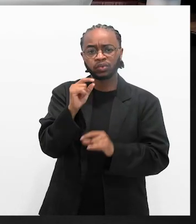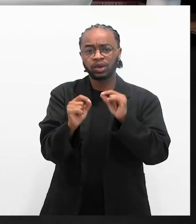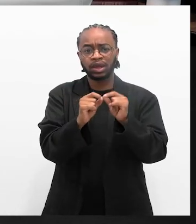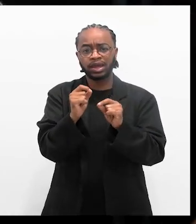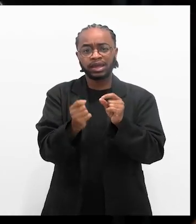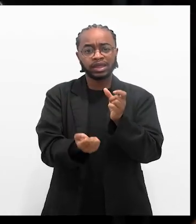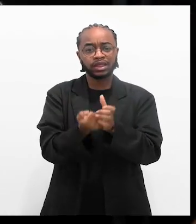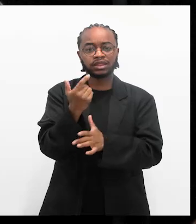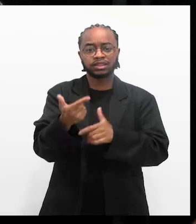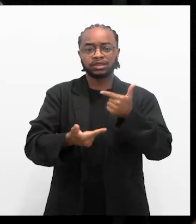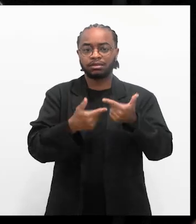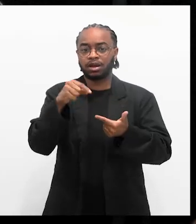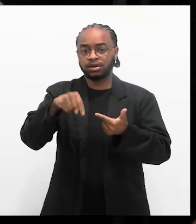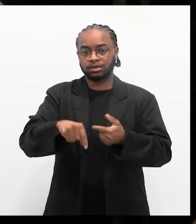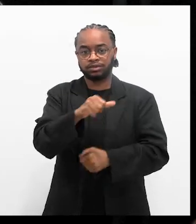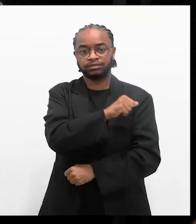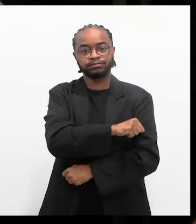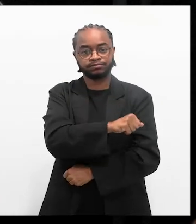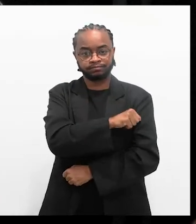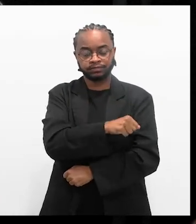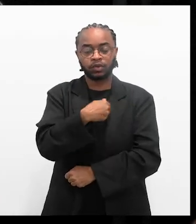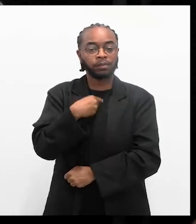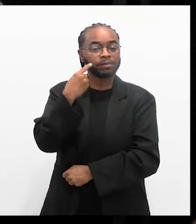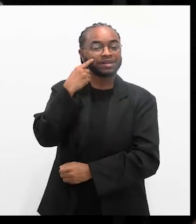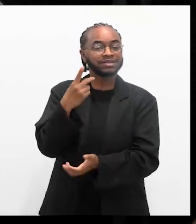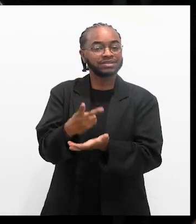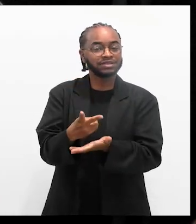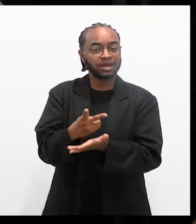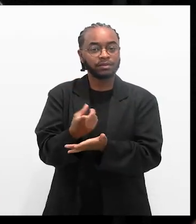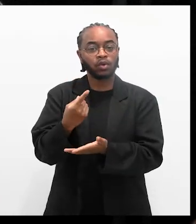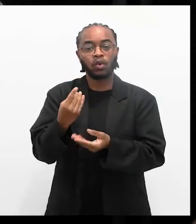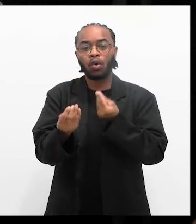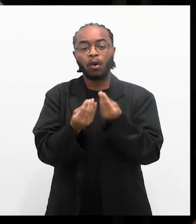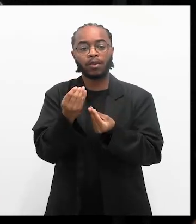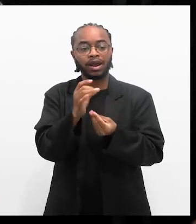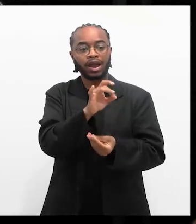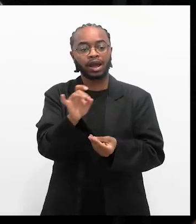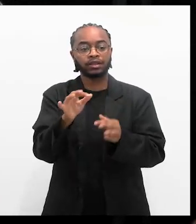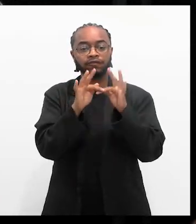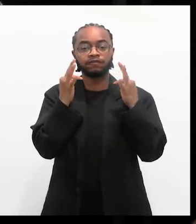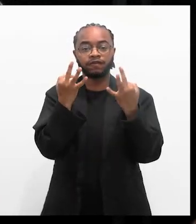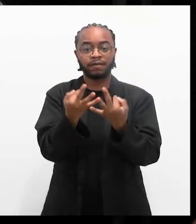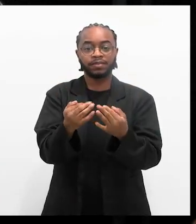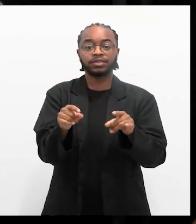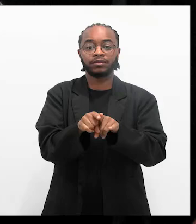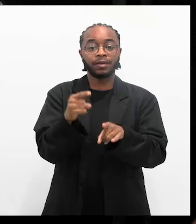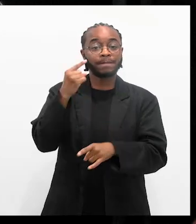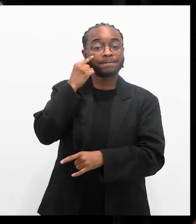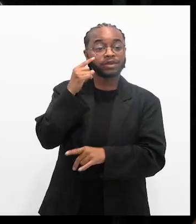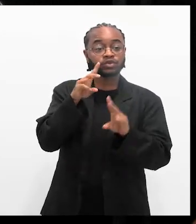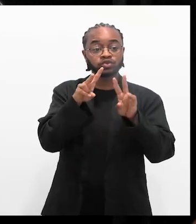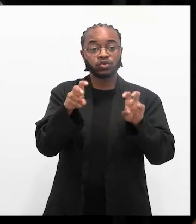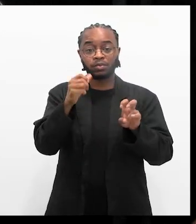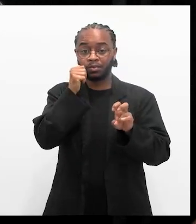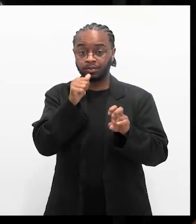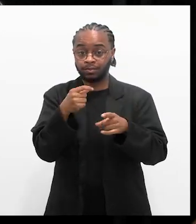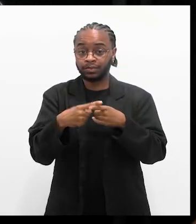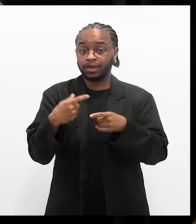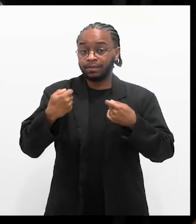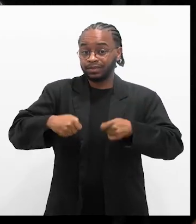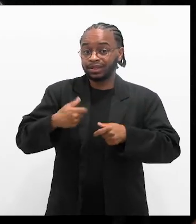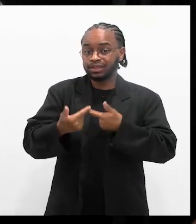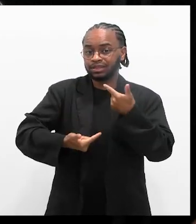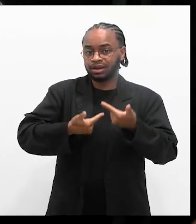em gerar emprego para o nosso estado do Rio de Janeiro. Eu penso muito nas nossas famílias, eu penso muito nas nossas mulheres